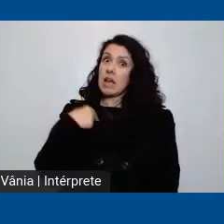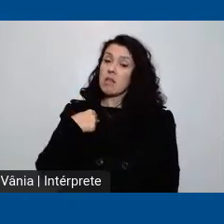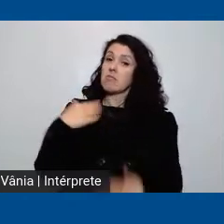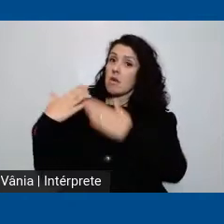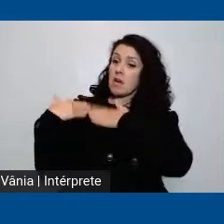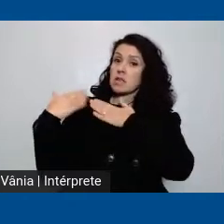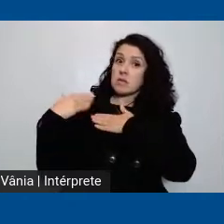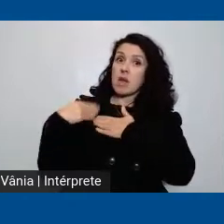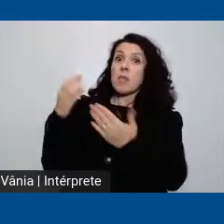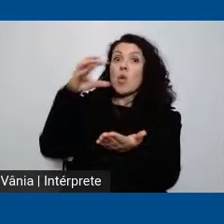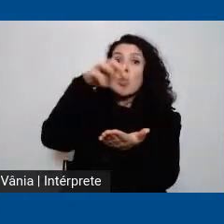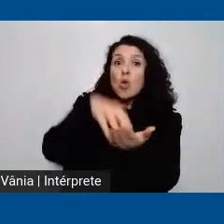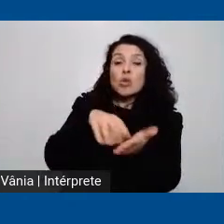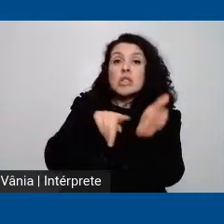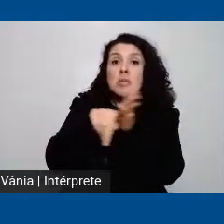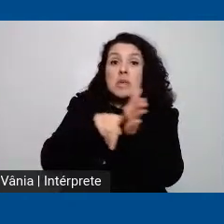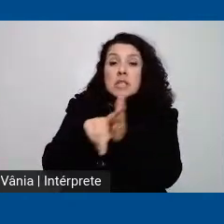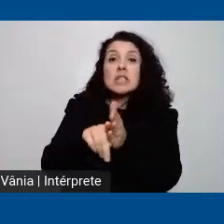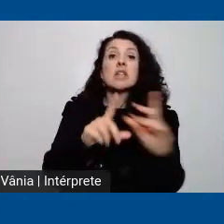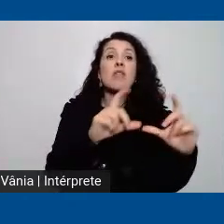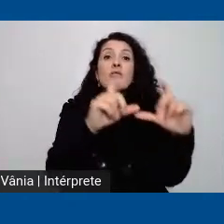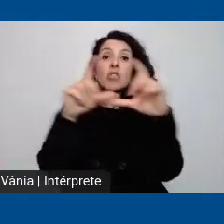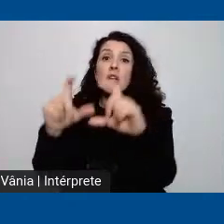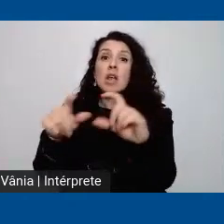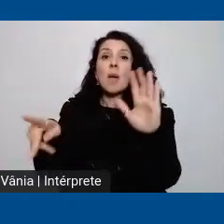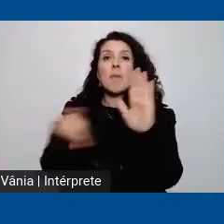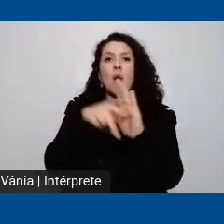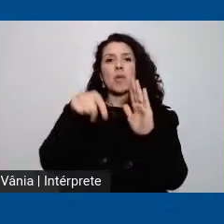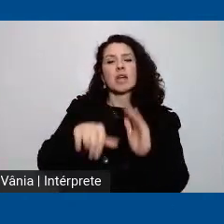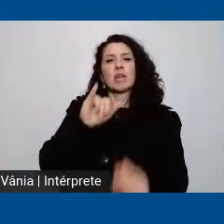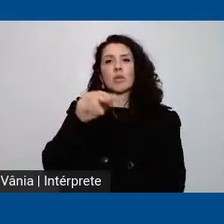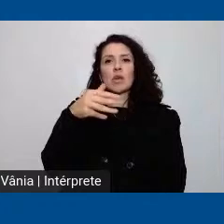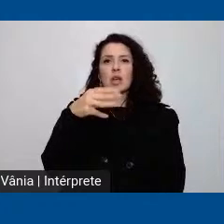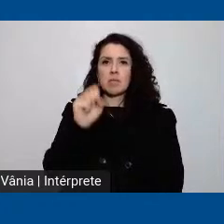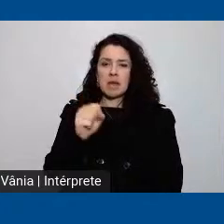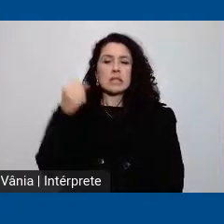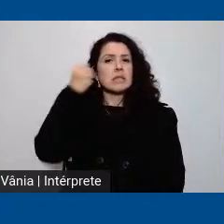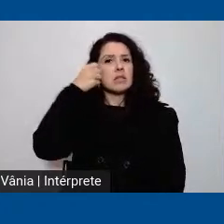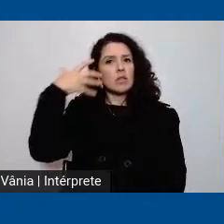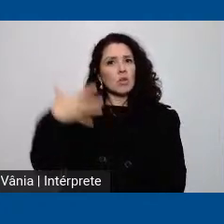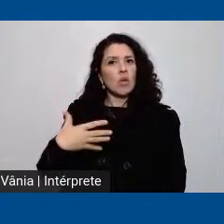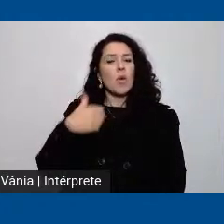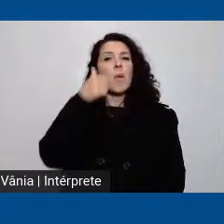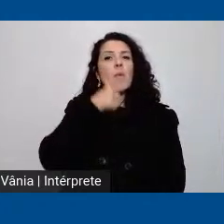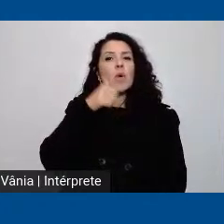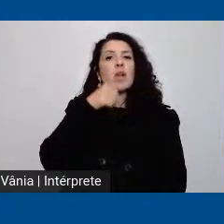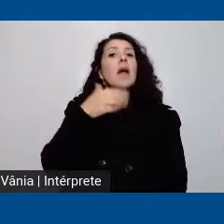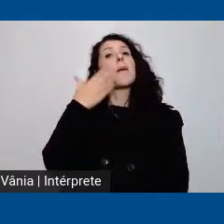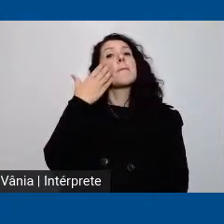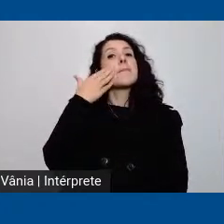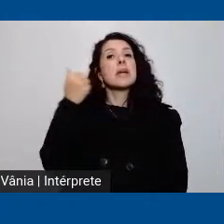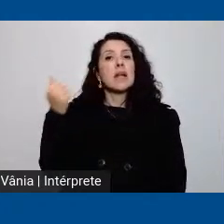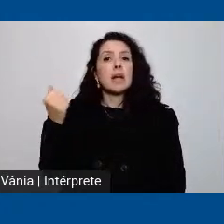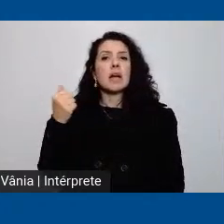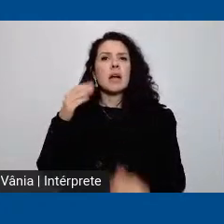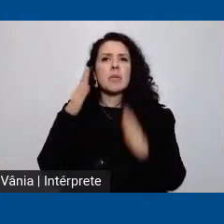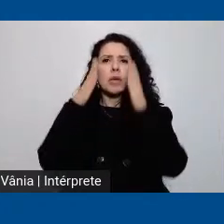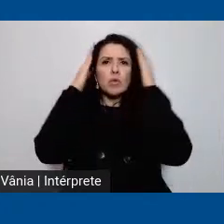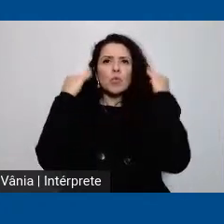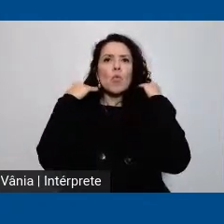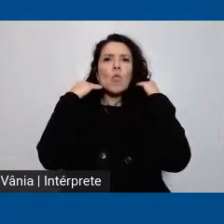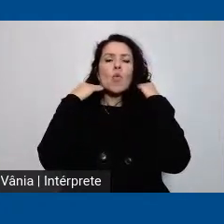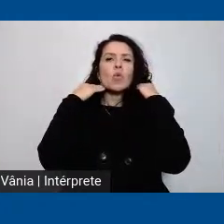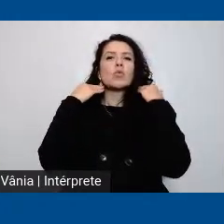Salles e vou começar por fazer a minha autodescrição. Sou mulher branca, de cabelos bem curtos,